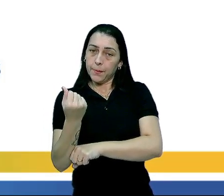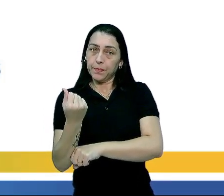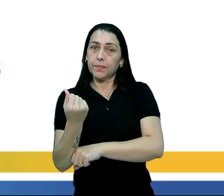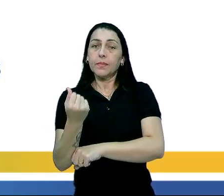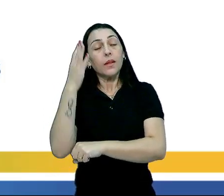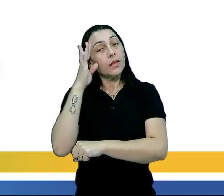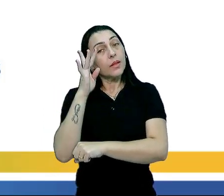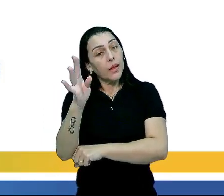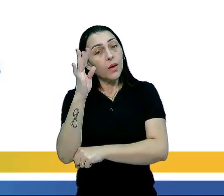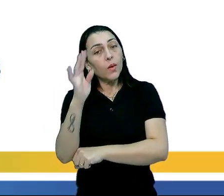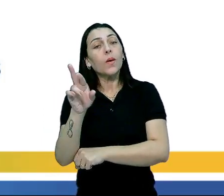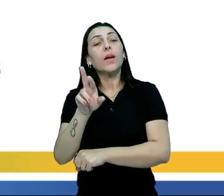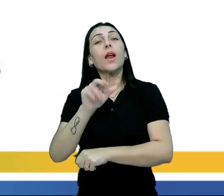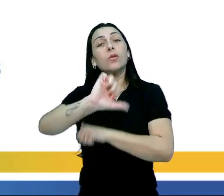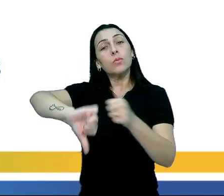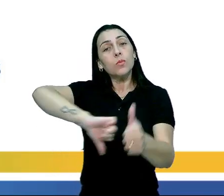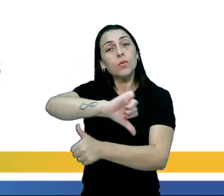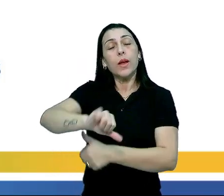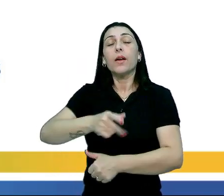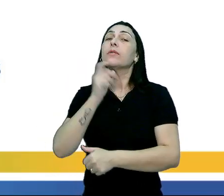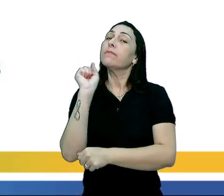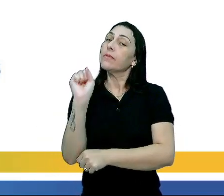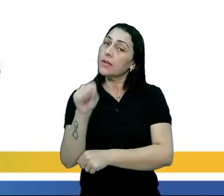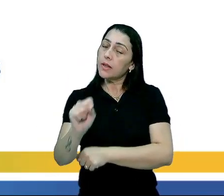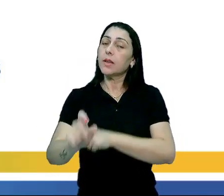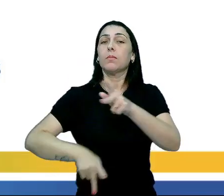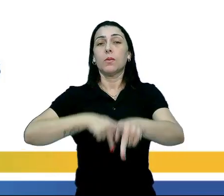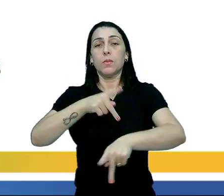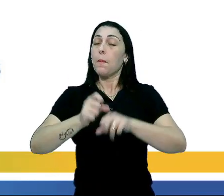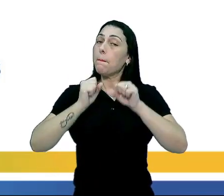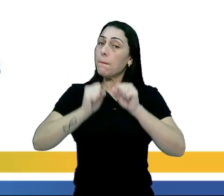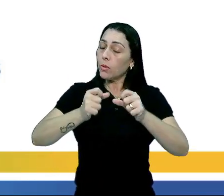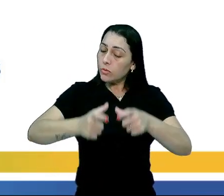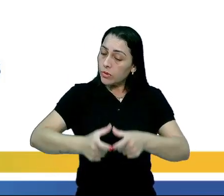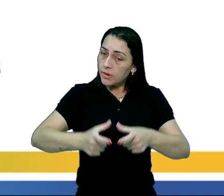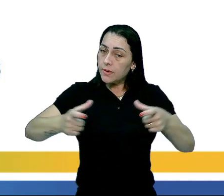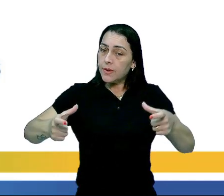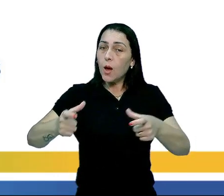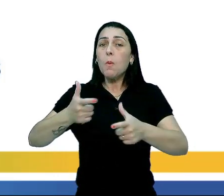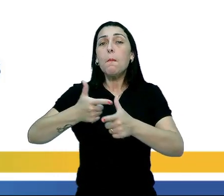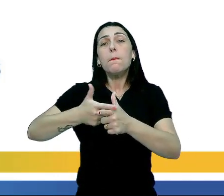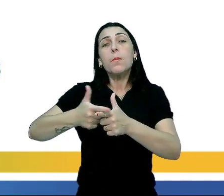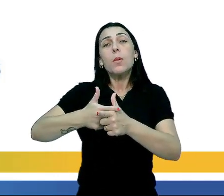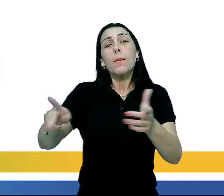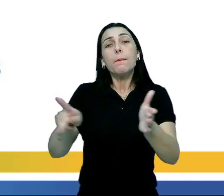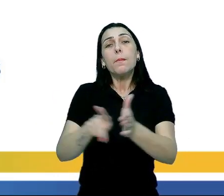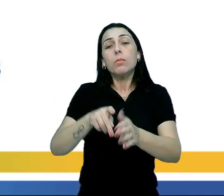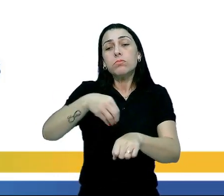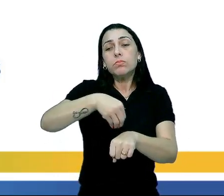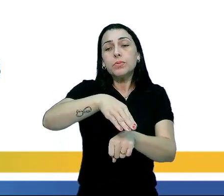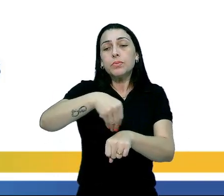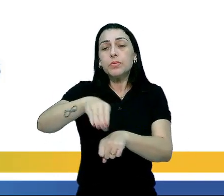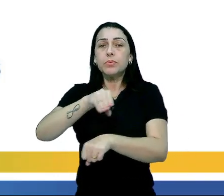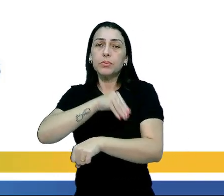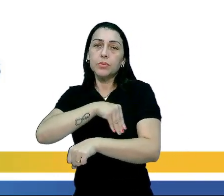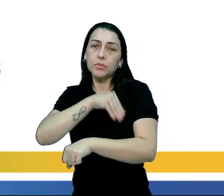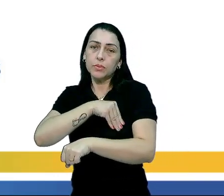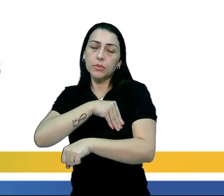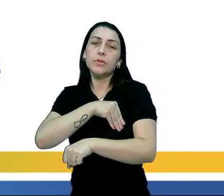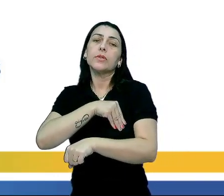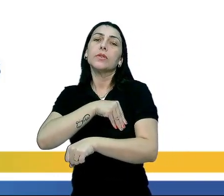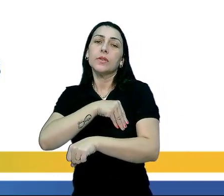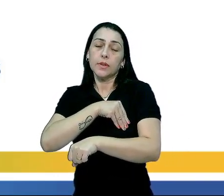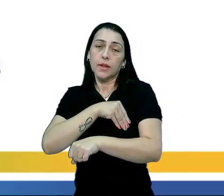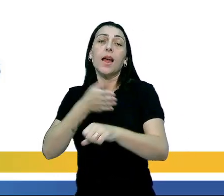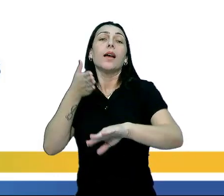Então, a teoria reformista coloca que sim, a população pode crescer. O problema está na distribuição de renda, que vai